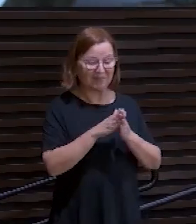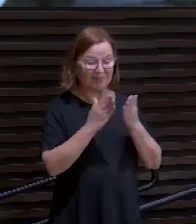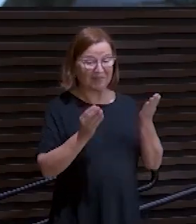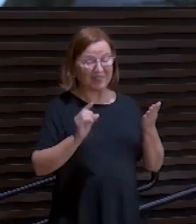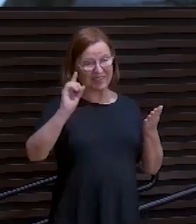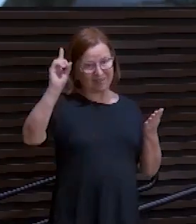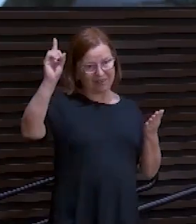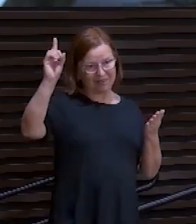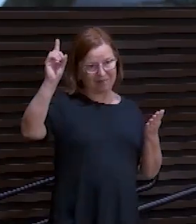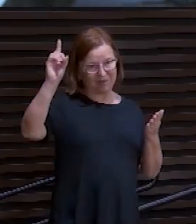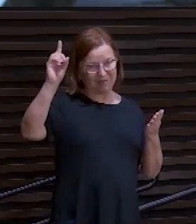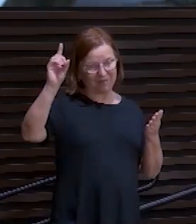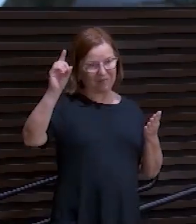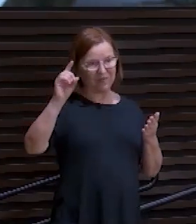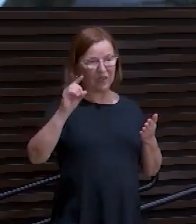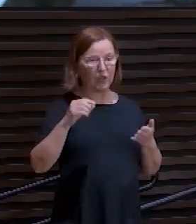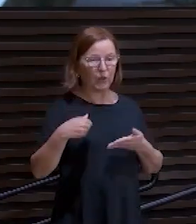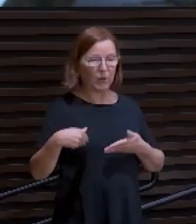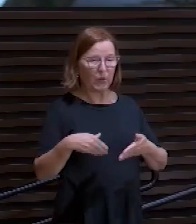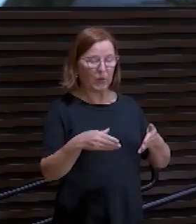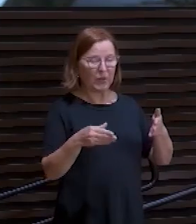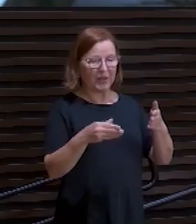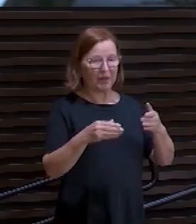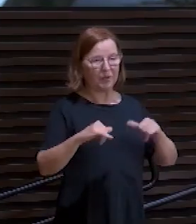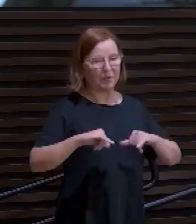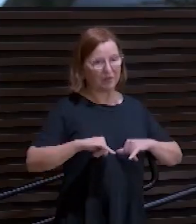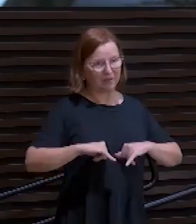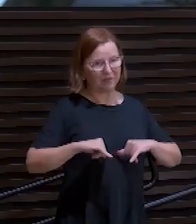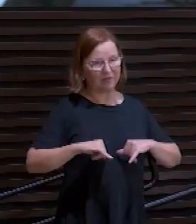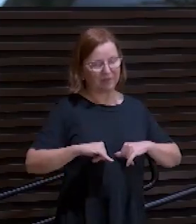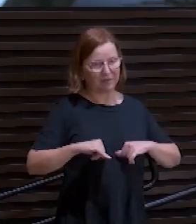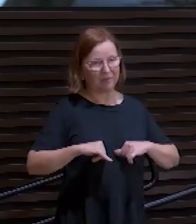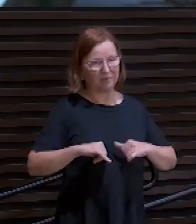do sofrimento, que é a vocação da família.